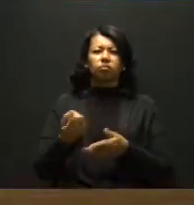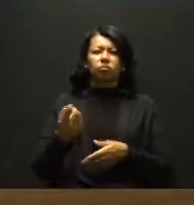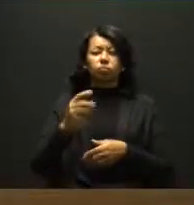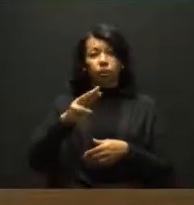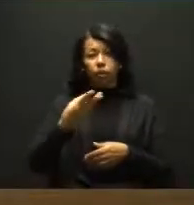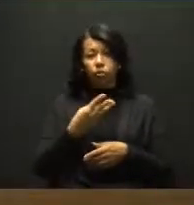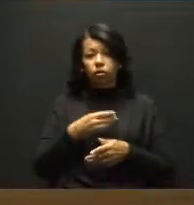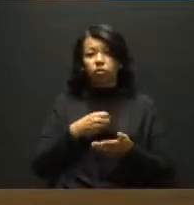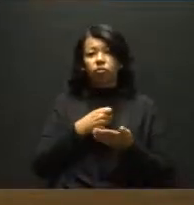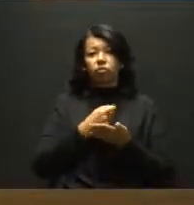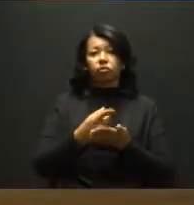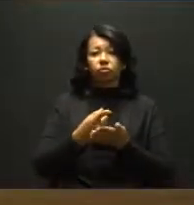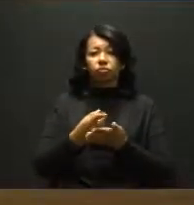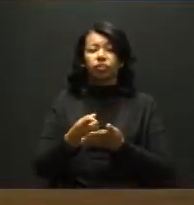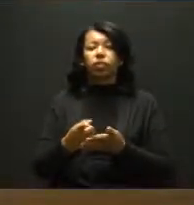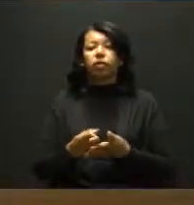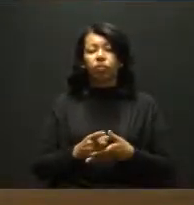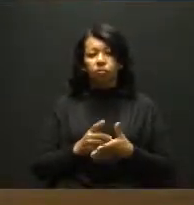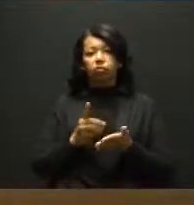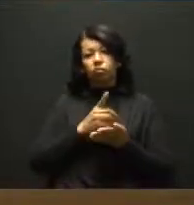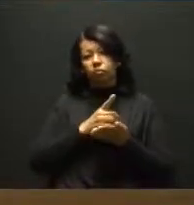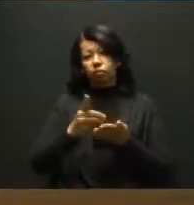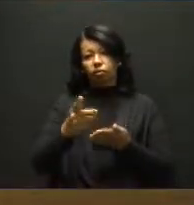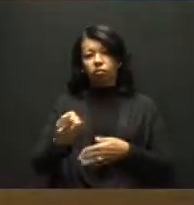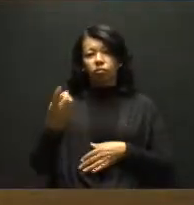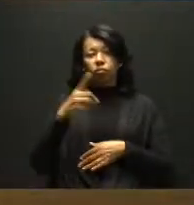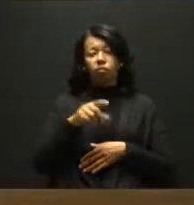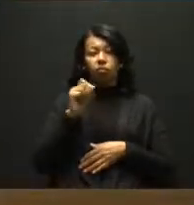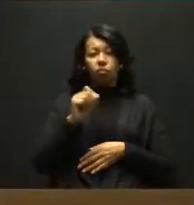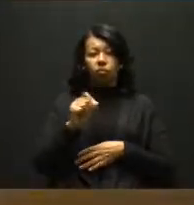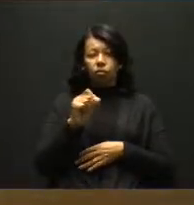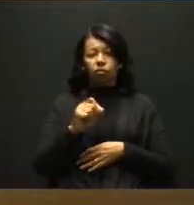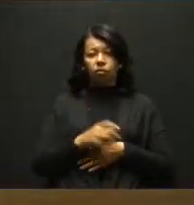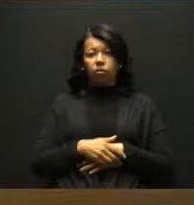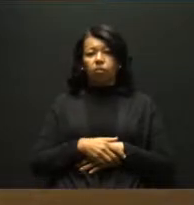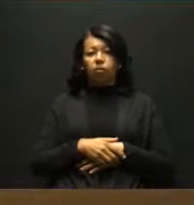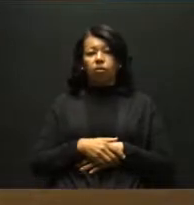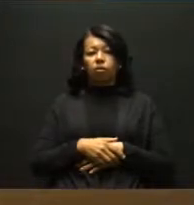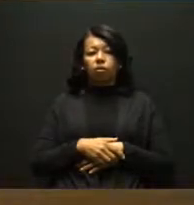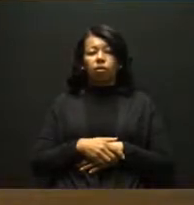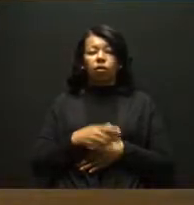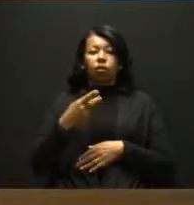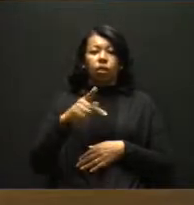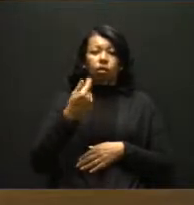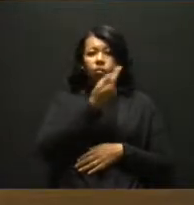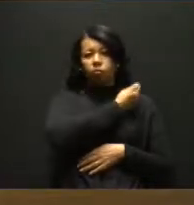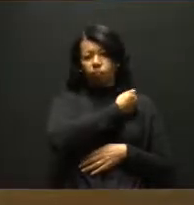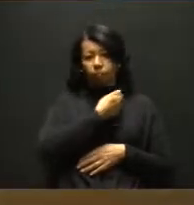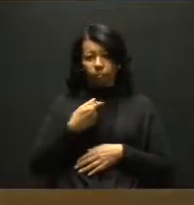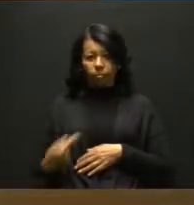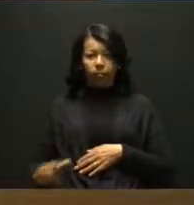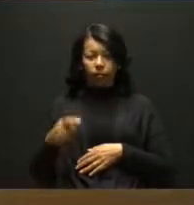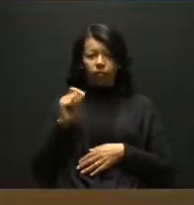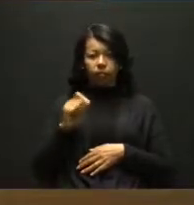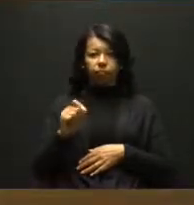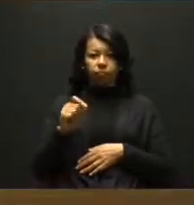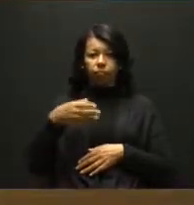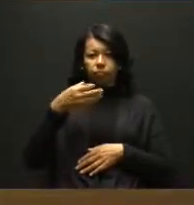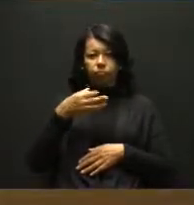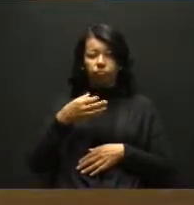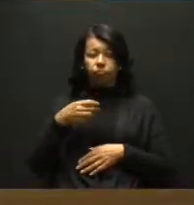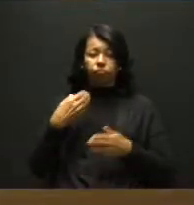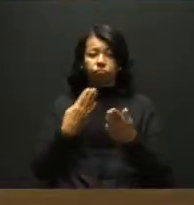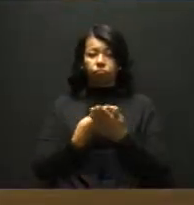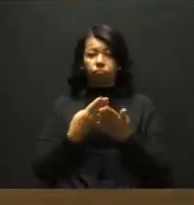desculpa dos r 120 milhões de dívidas é dívida adversa que para o governo e em óbvio que ele foi